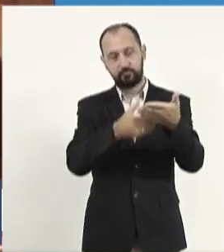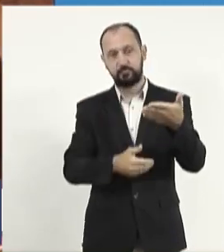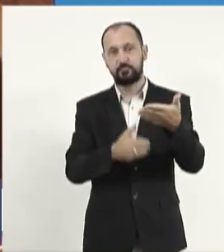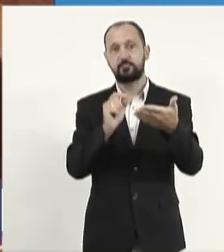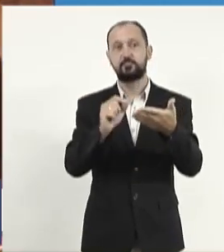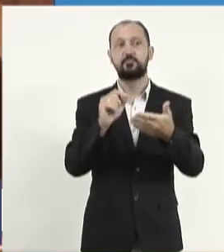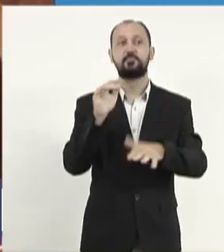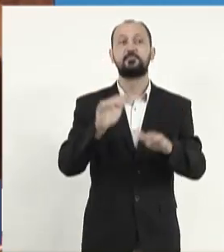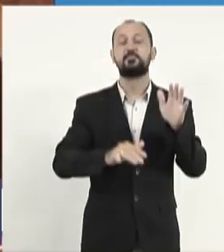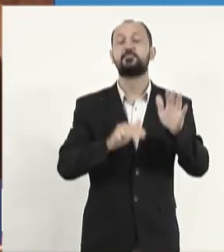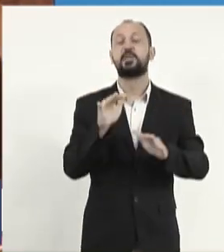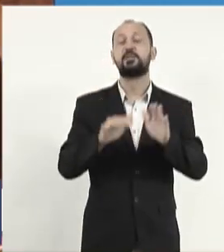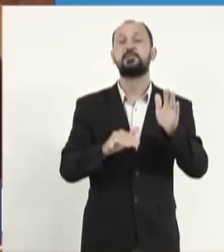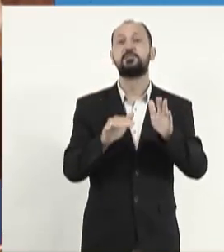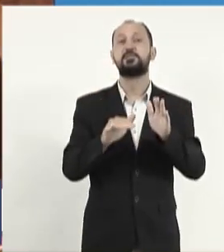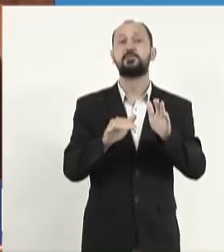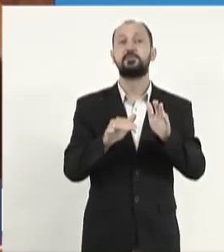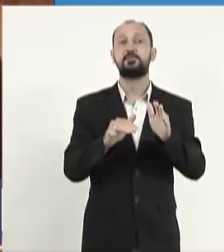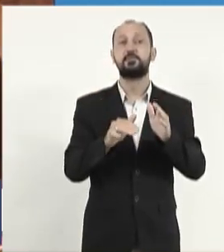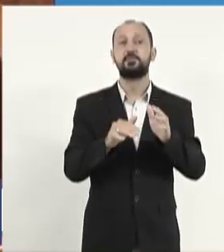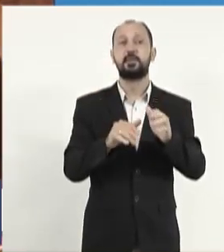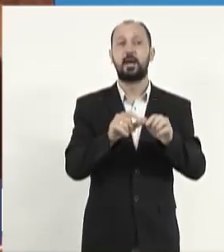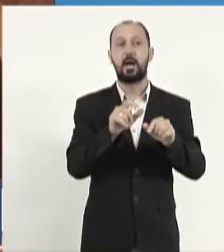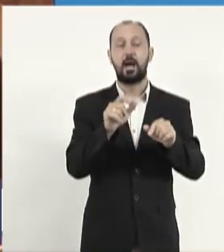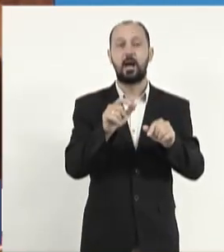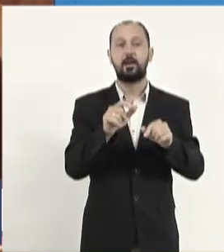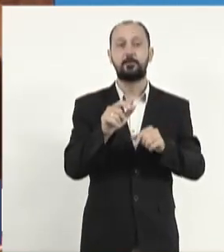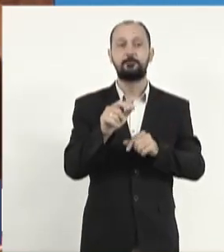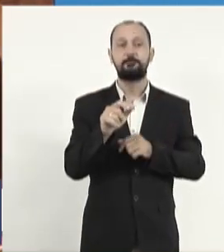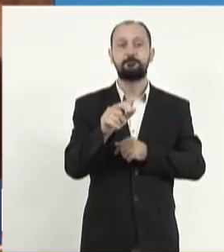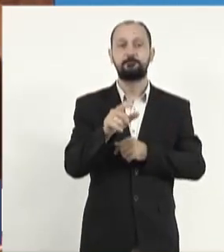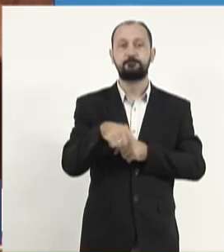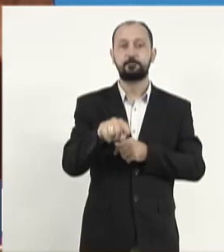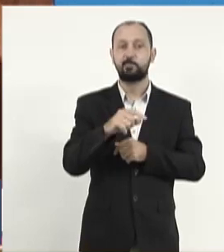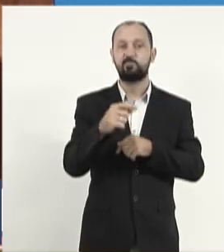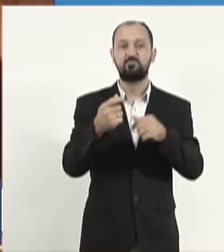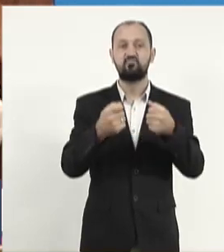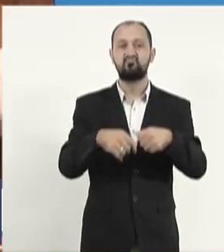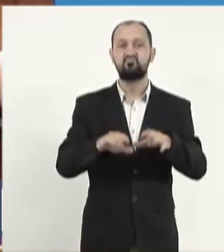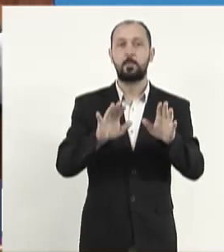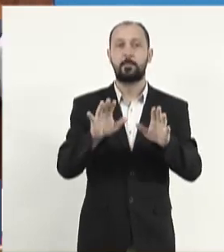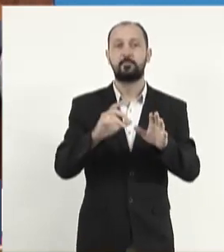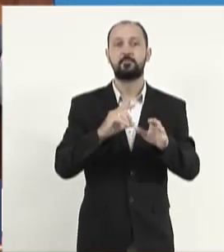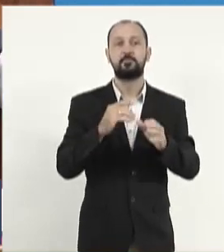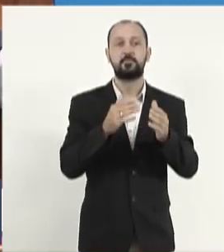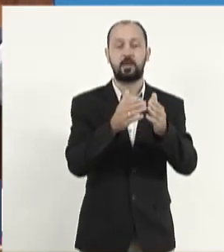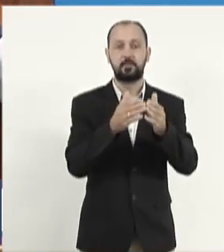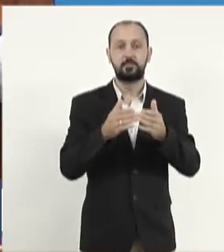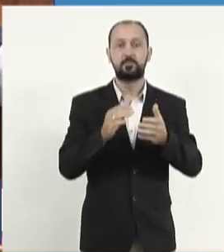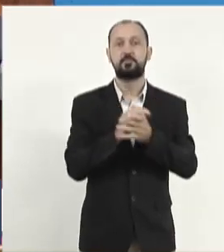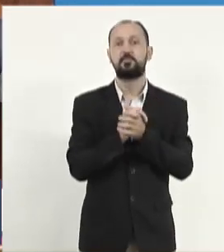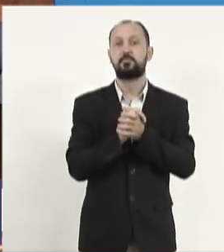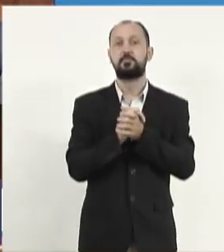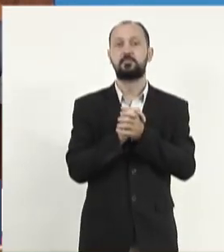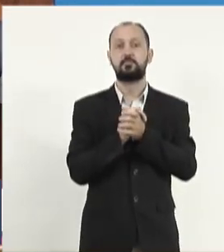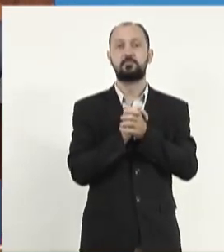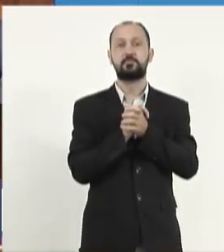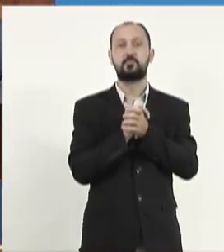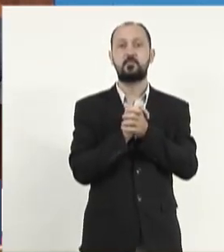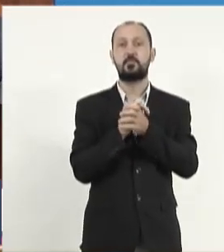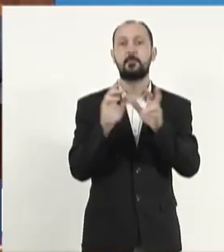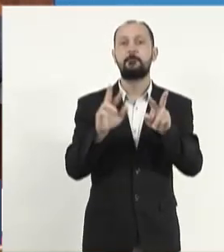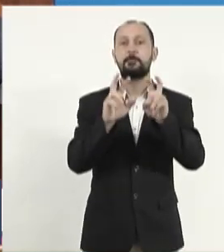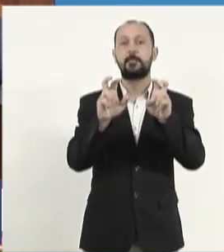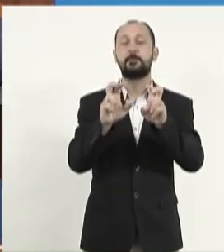e, muitas vezes, os consumidores não têm as suas necessidades atendidas. E uma questão que é